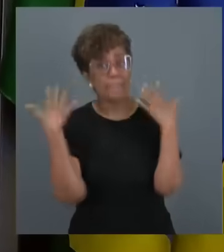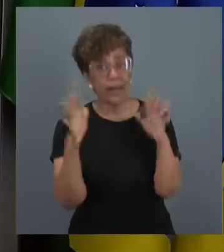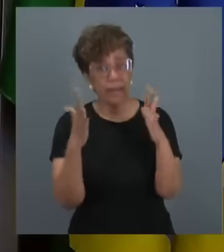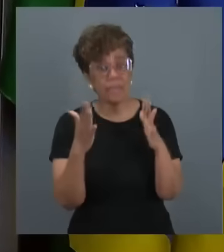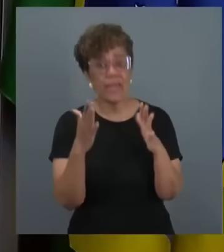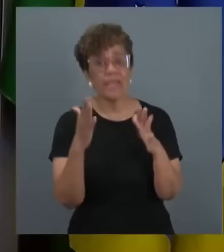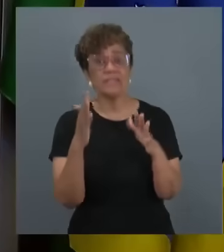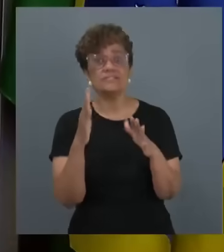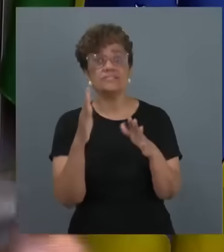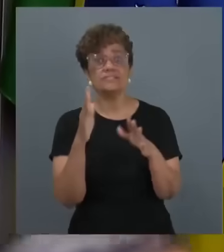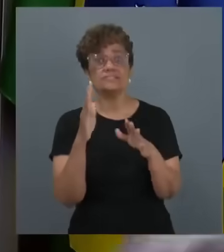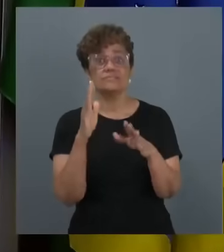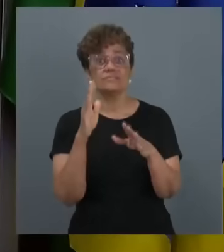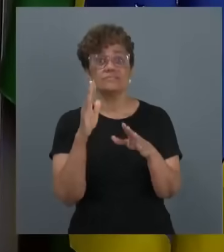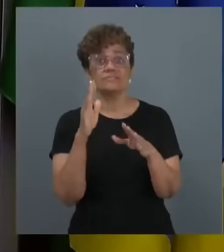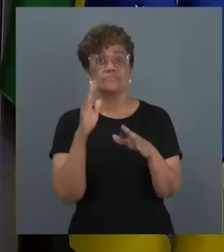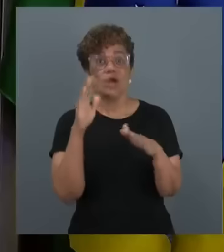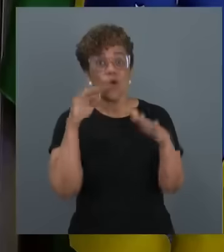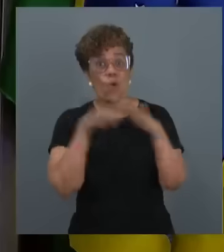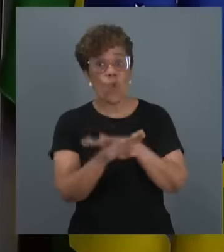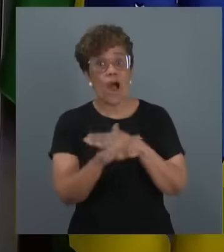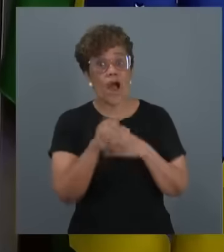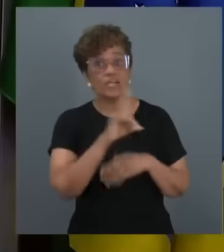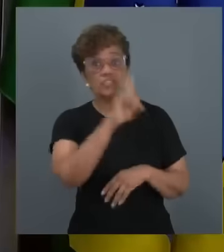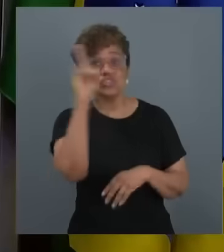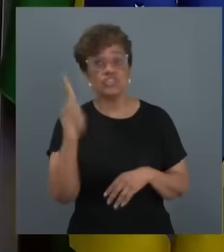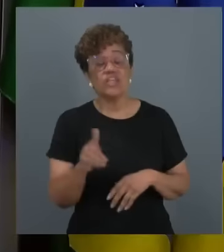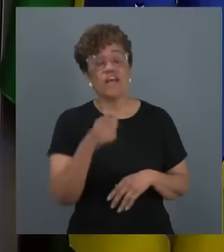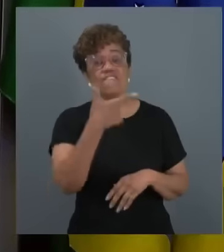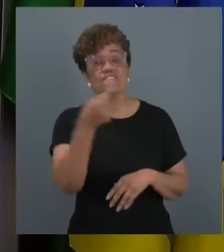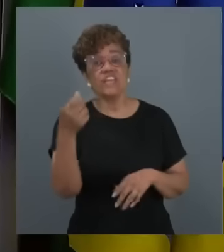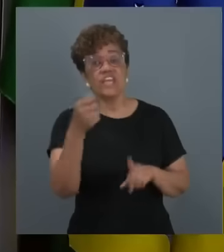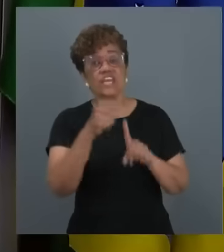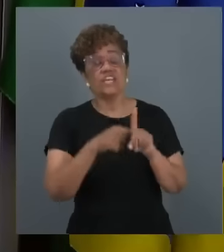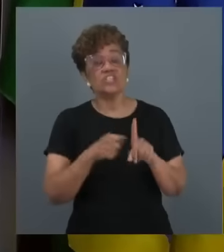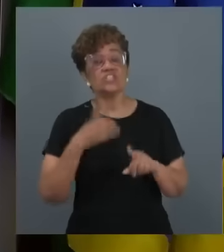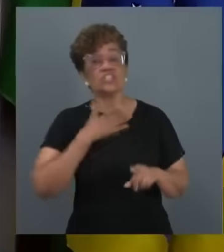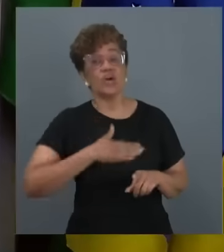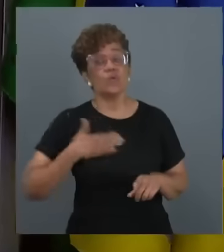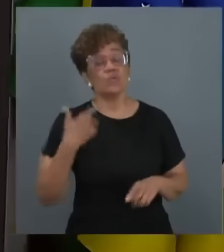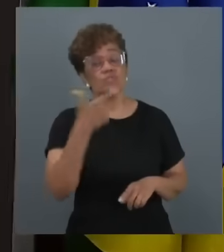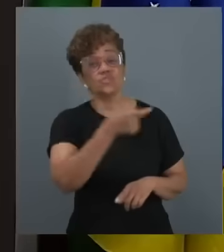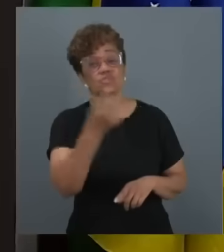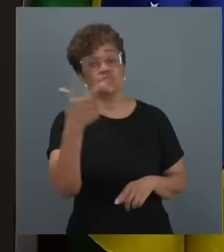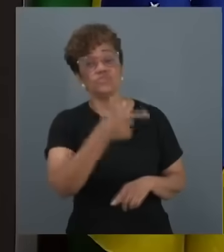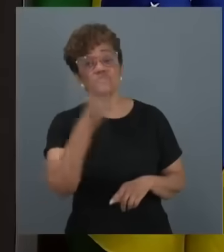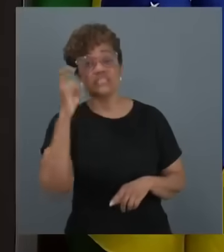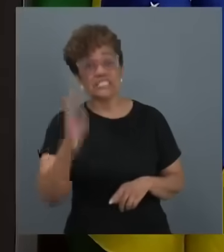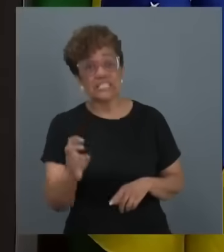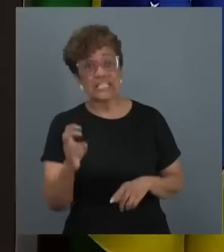essa data. Dia 20 de agosto de 2025.